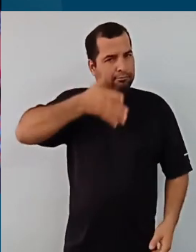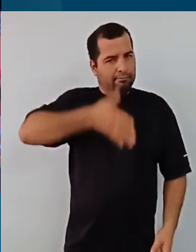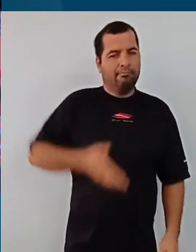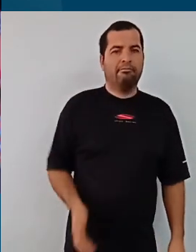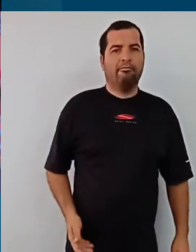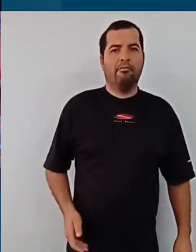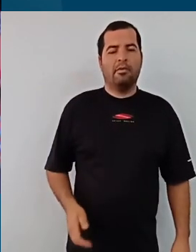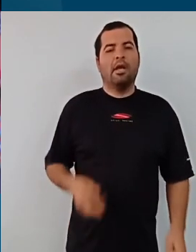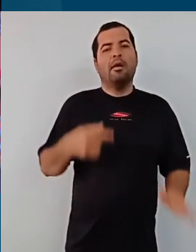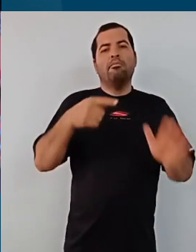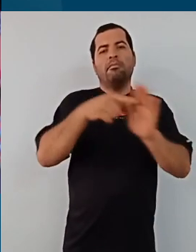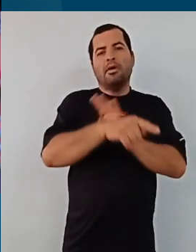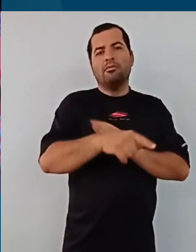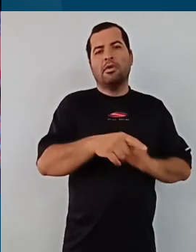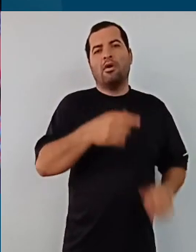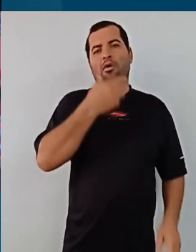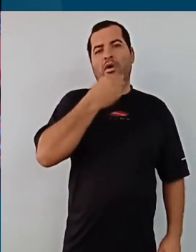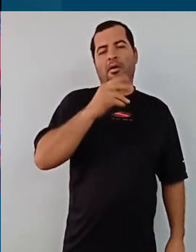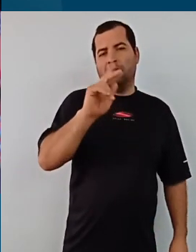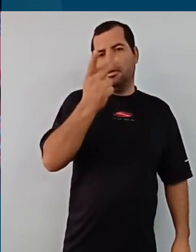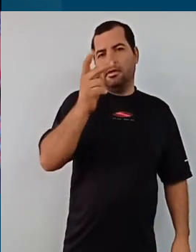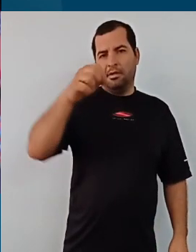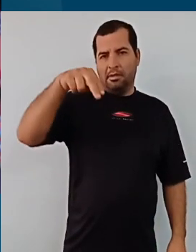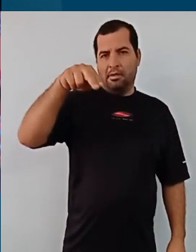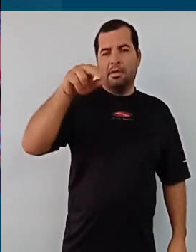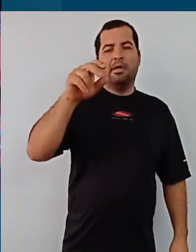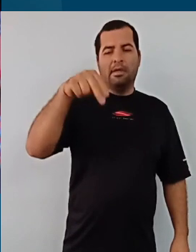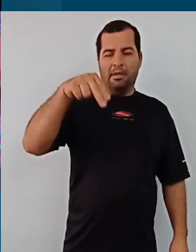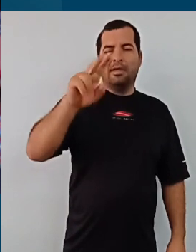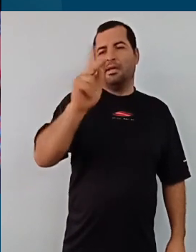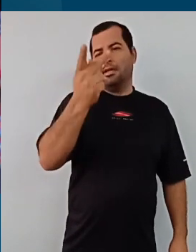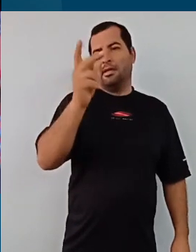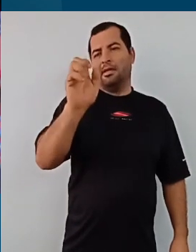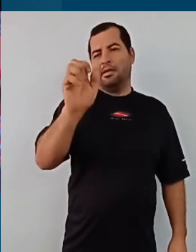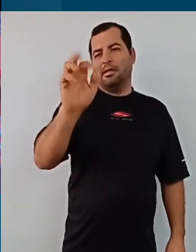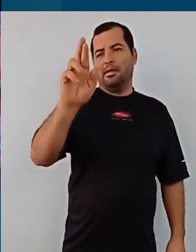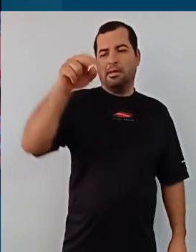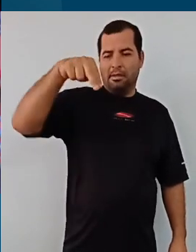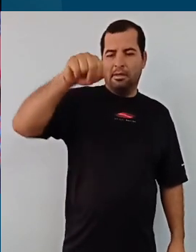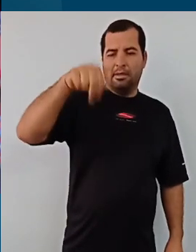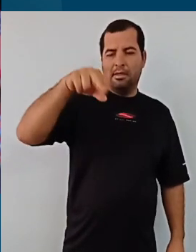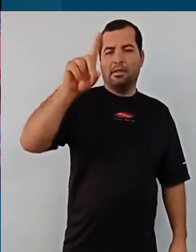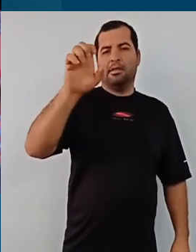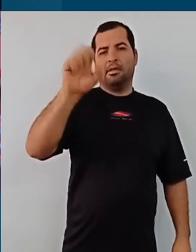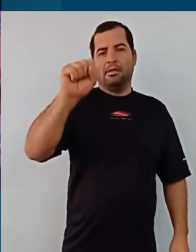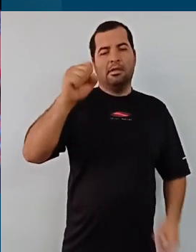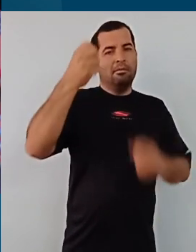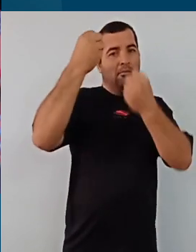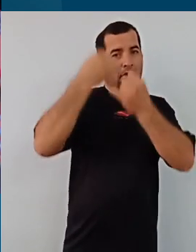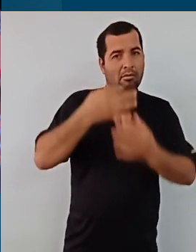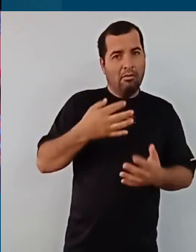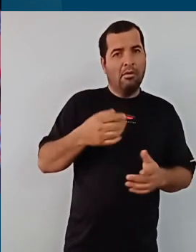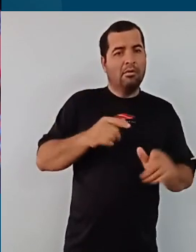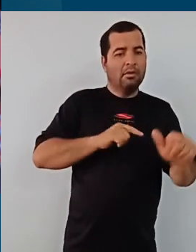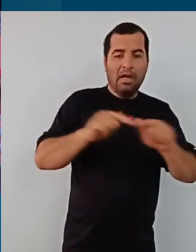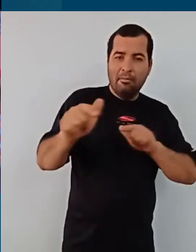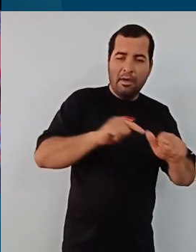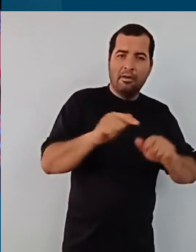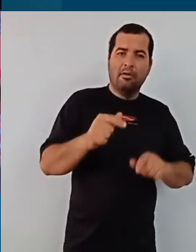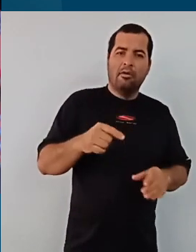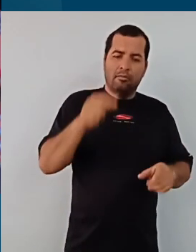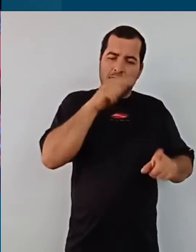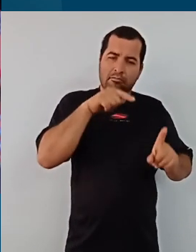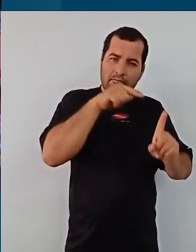pergunta é o seguinte: segundo Hernandes, o ensino através de projetos de trabalho enfatiza o aspecto globalizador